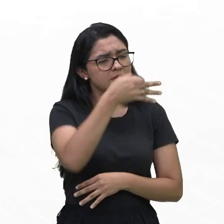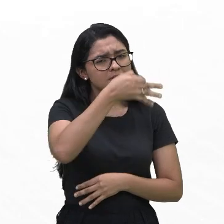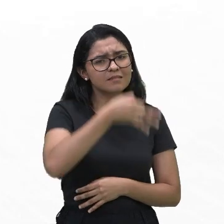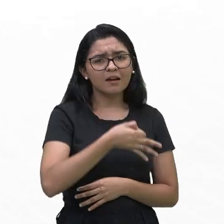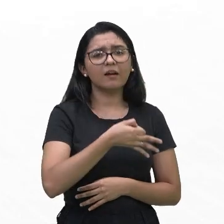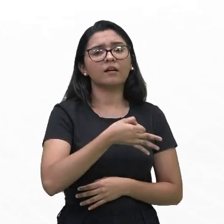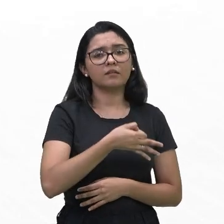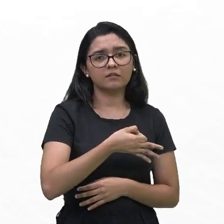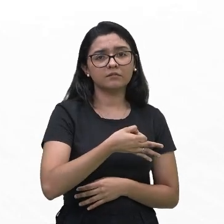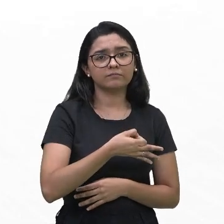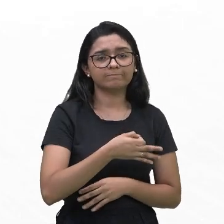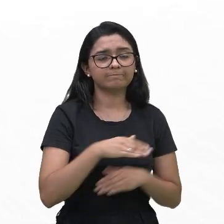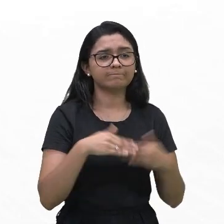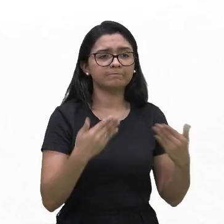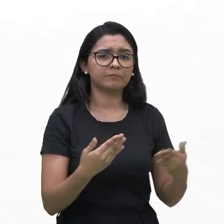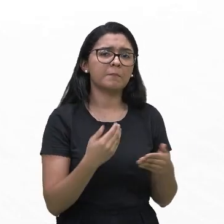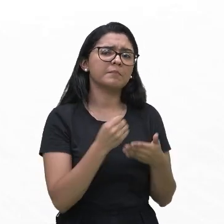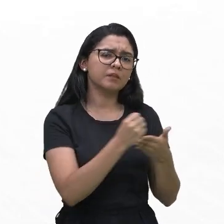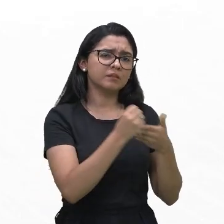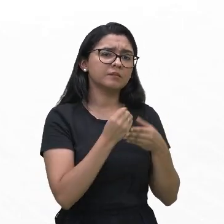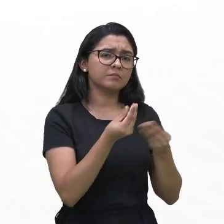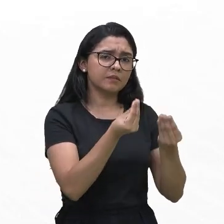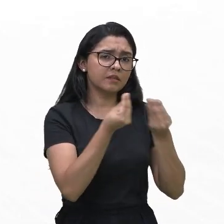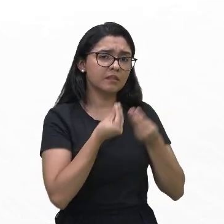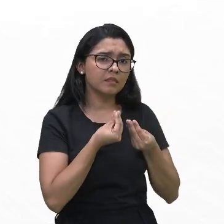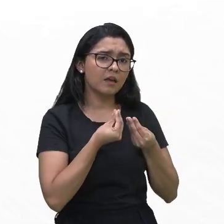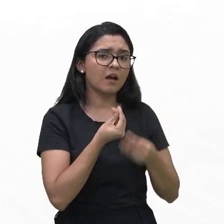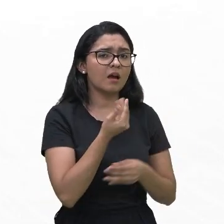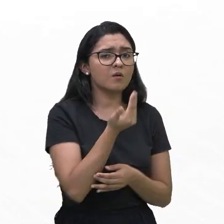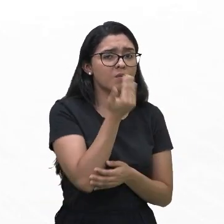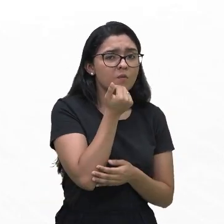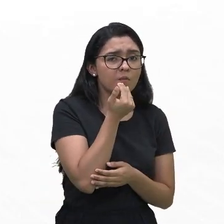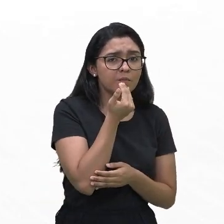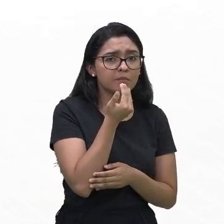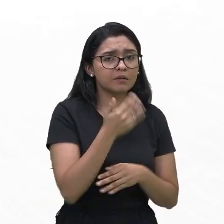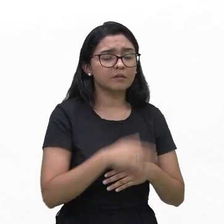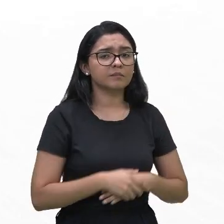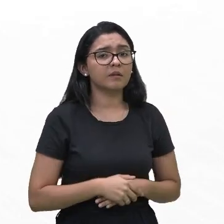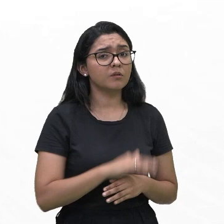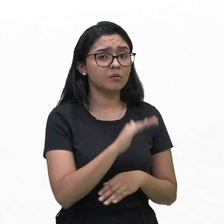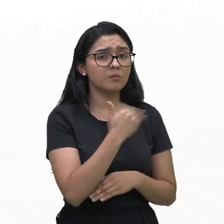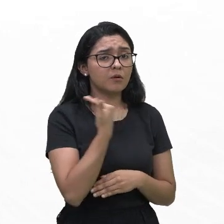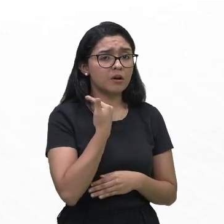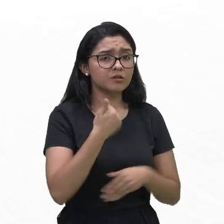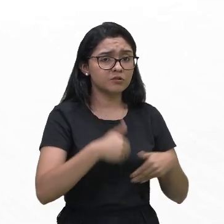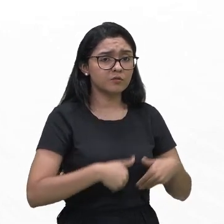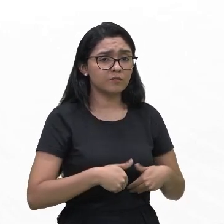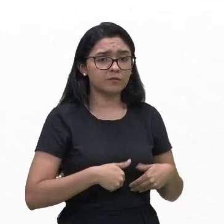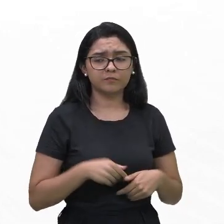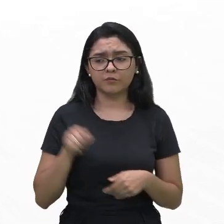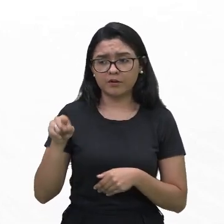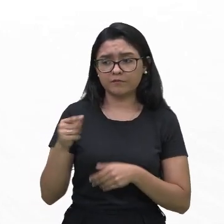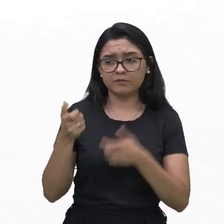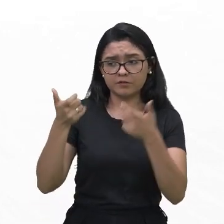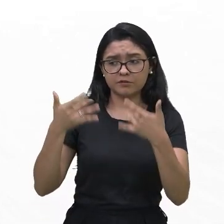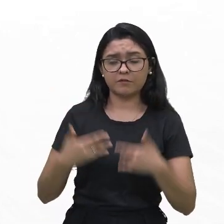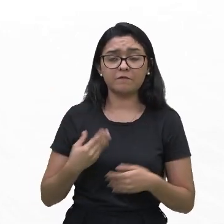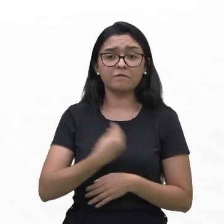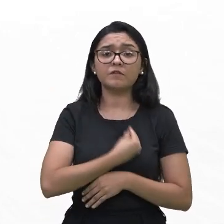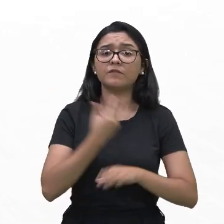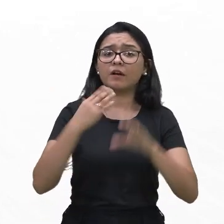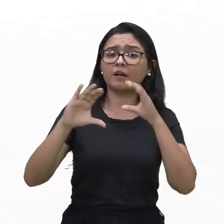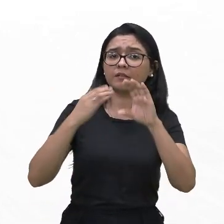certa. Dê-me uma pequena porção diária de mantimentos. Eu não morra de fome. Não era você que vivia a